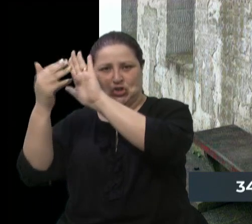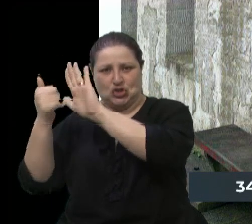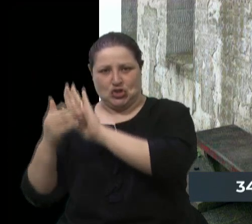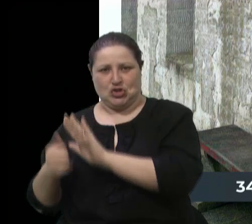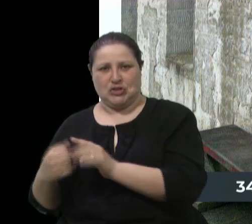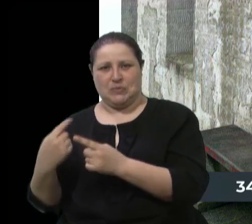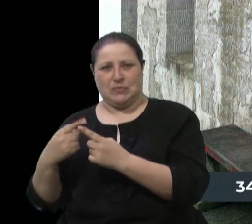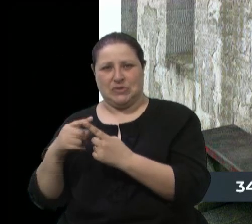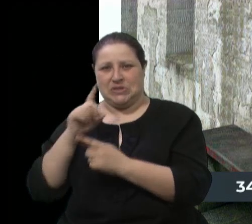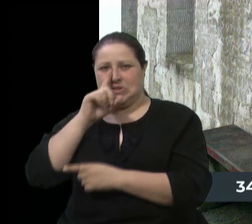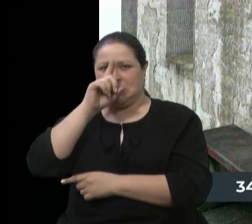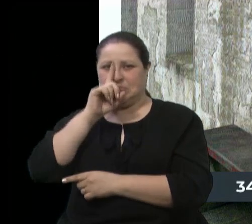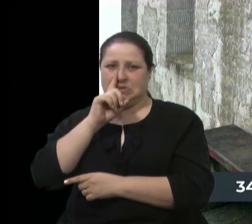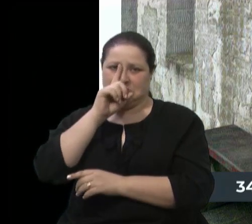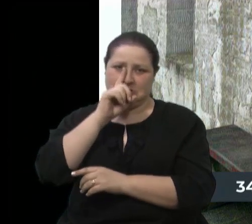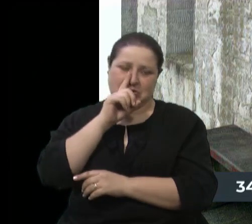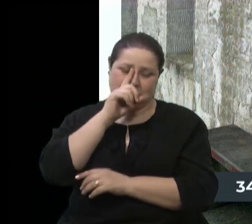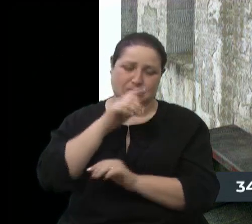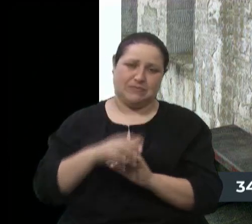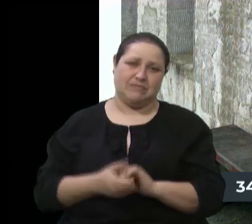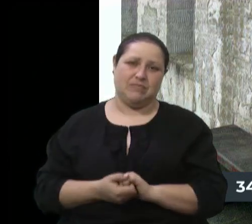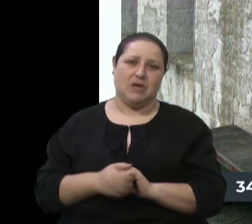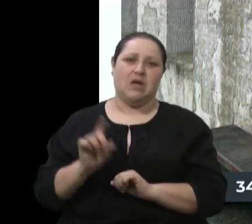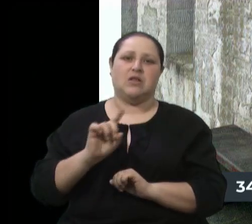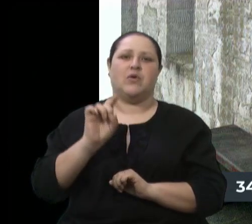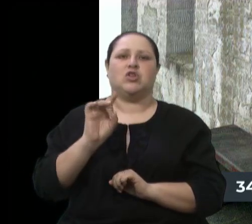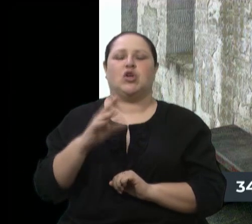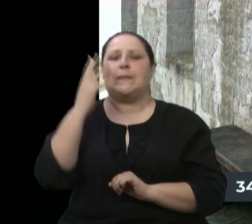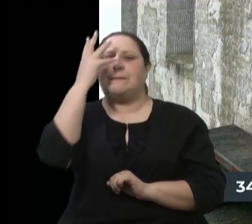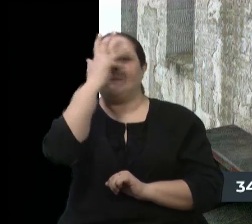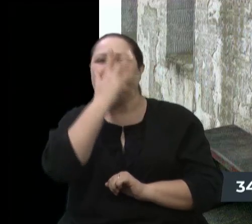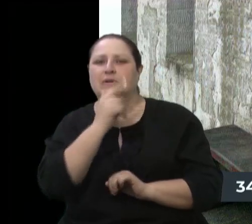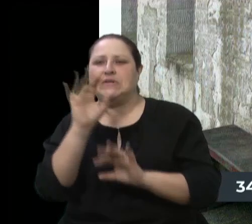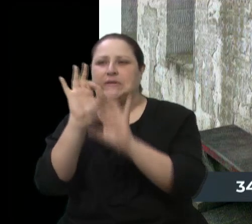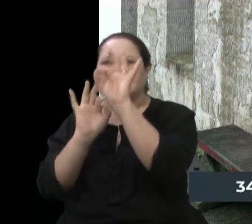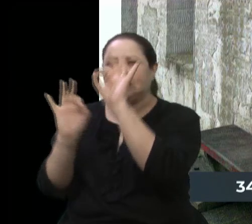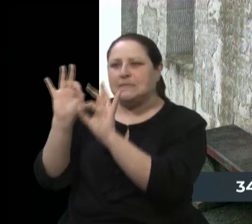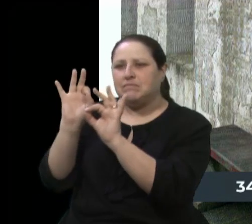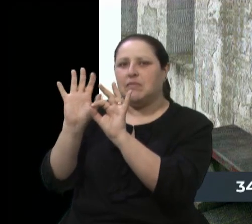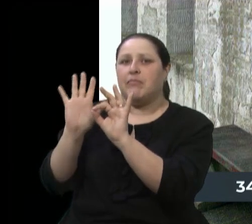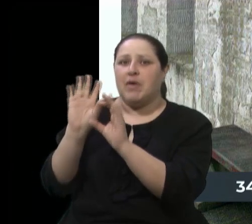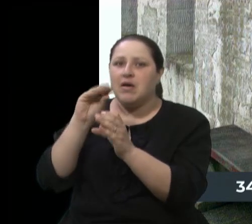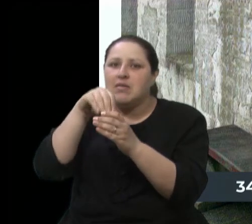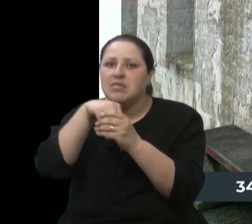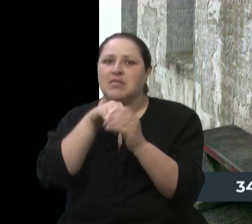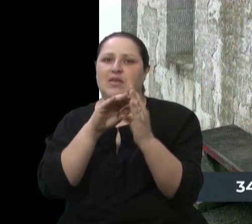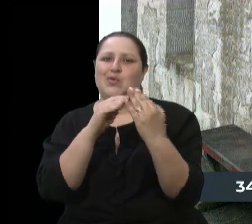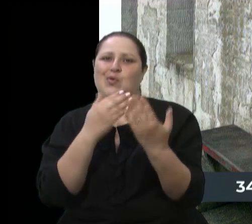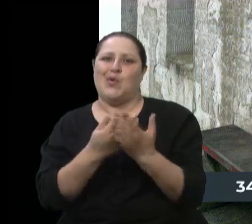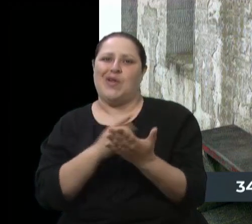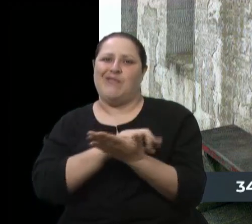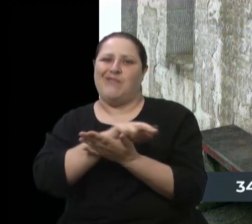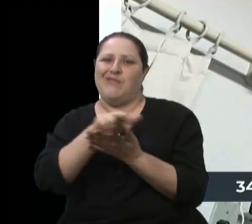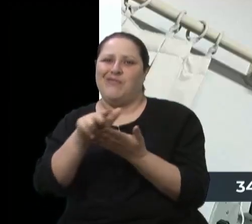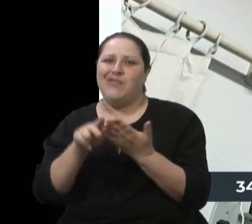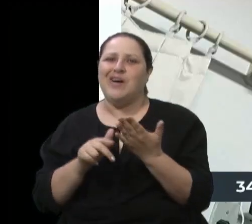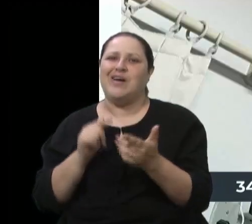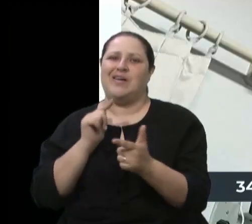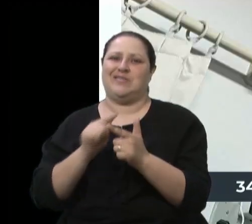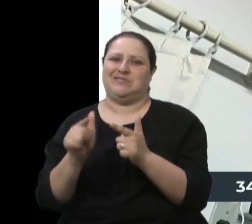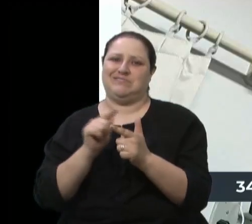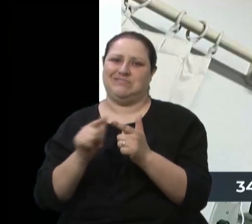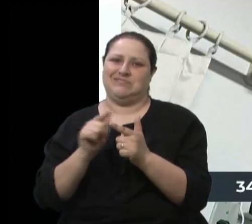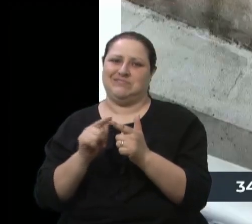causava risco, enfim. E não é só a questão estética, mas internamente nessa escola são vários